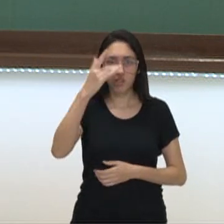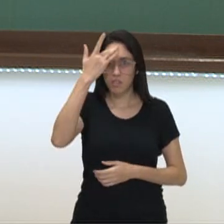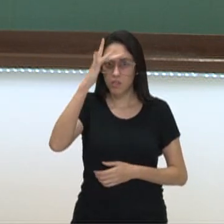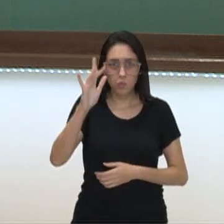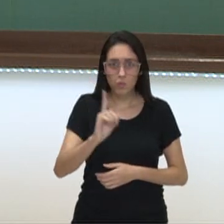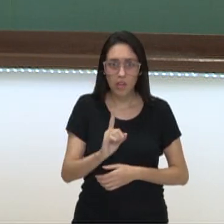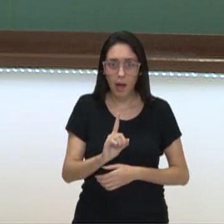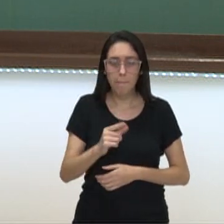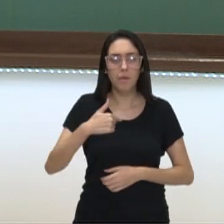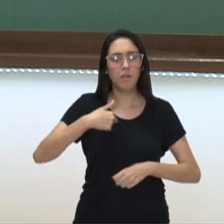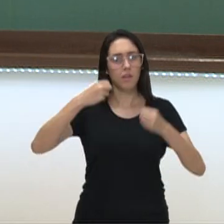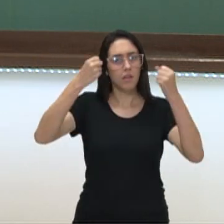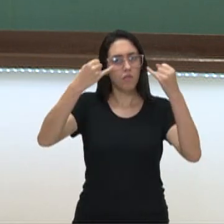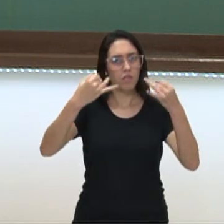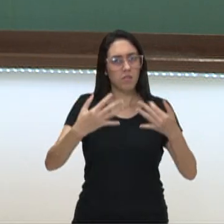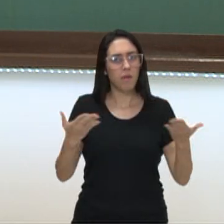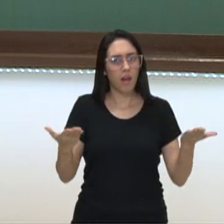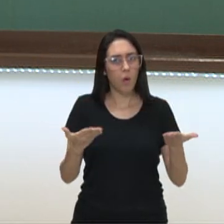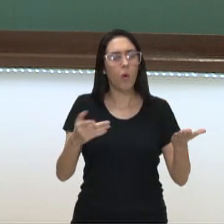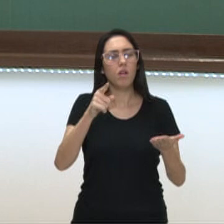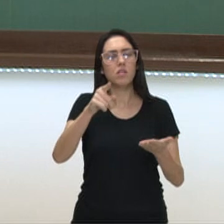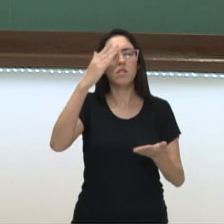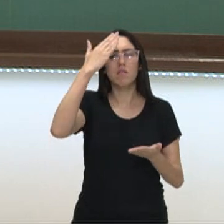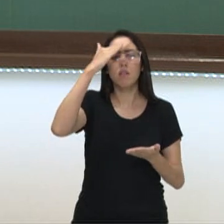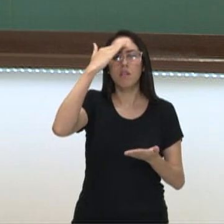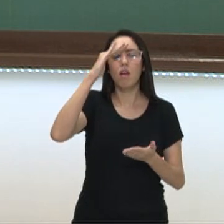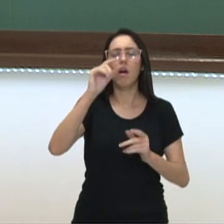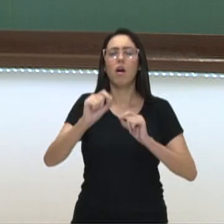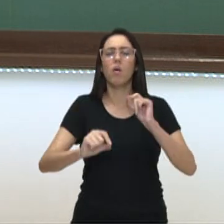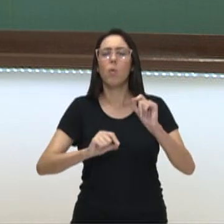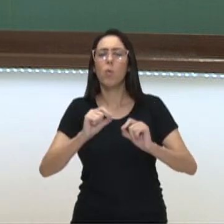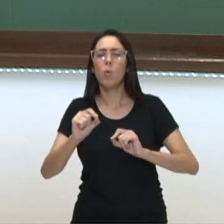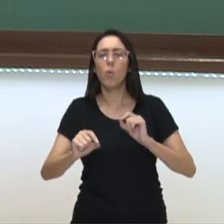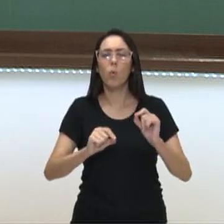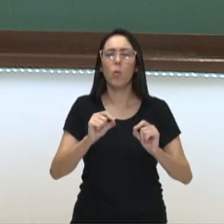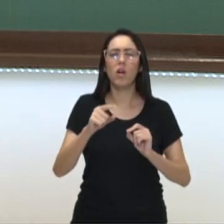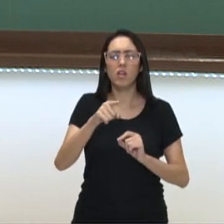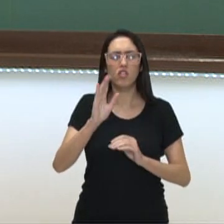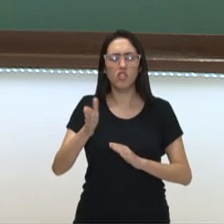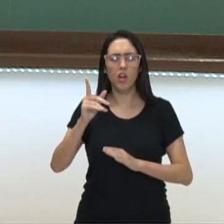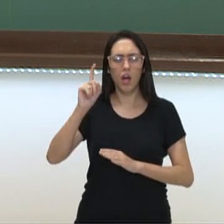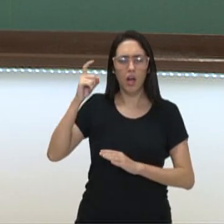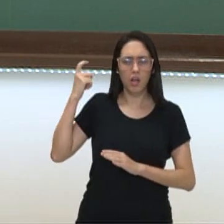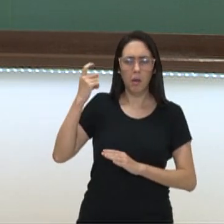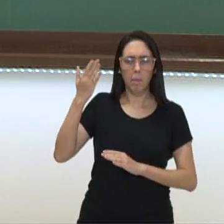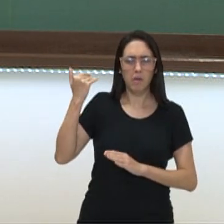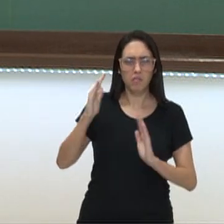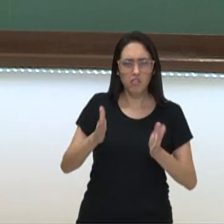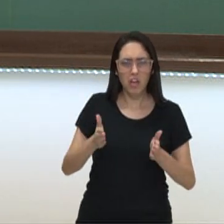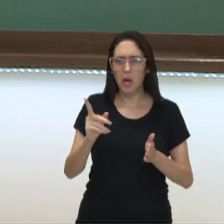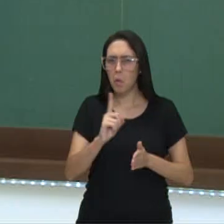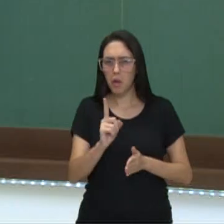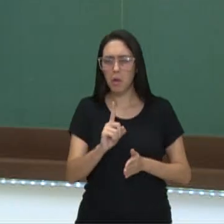vou te explicar agora e daí você vai entender um pouquinho se fez ou se não fez, tá bom? Vamos em frente então?